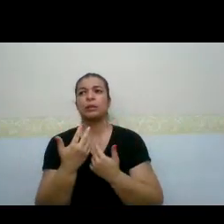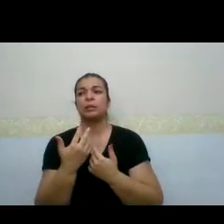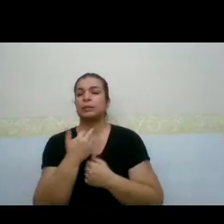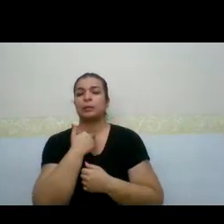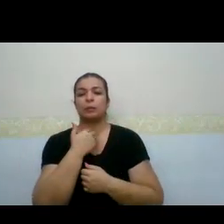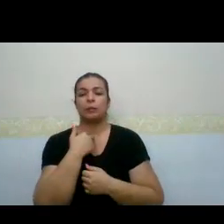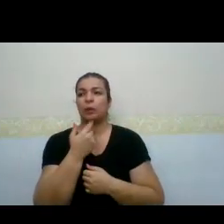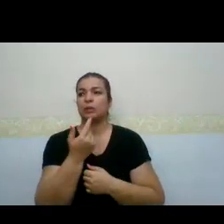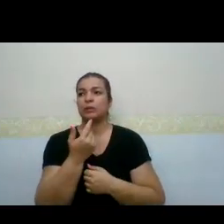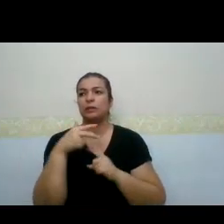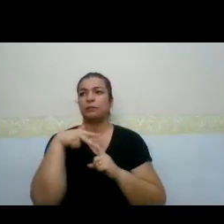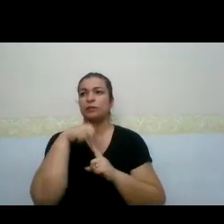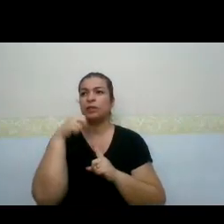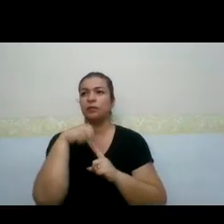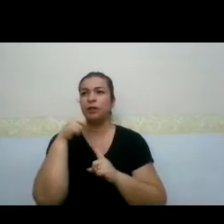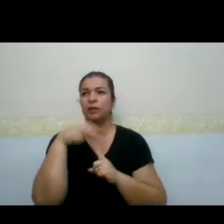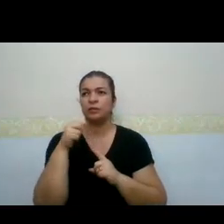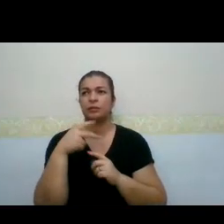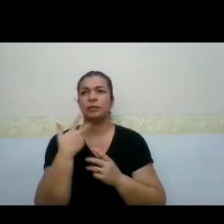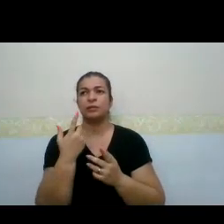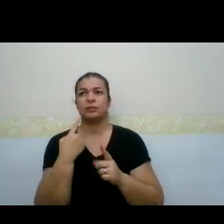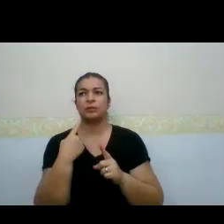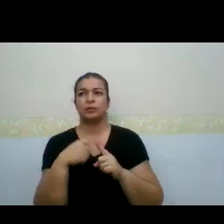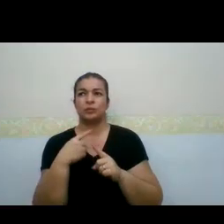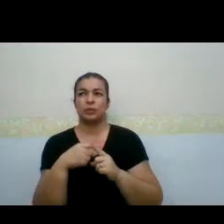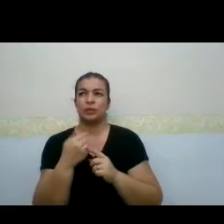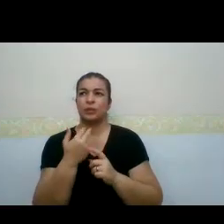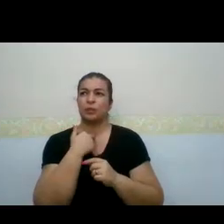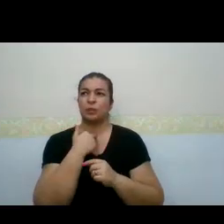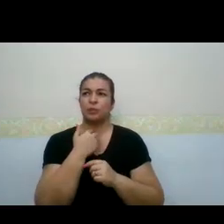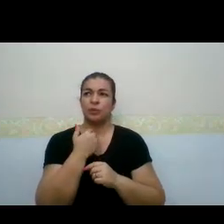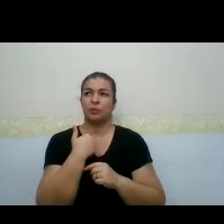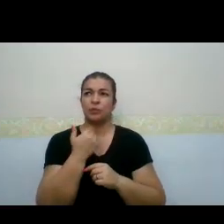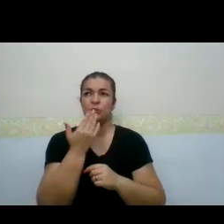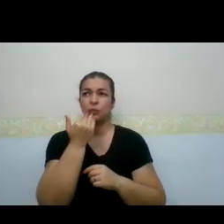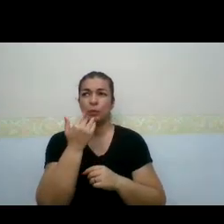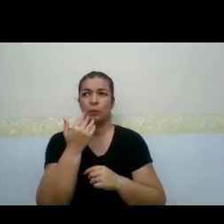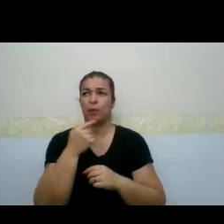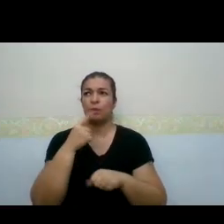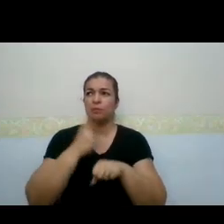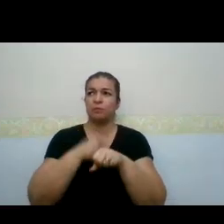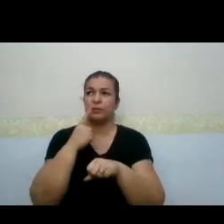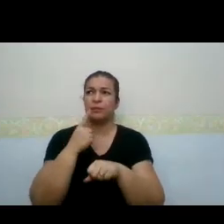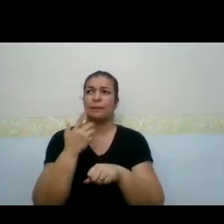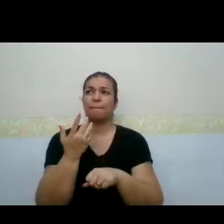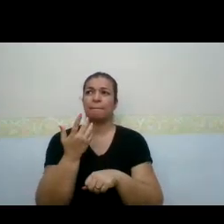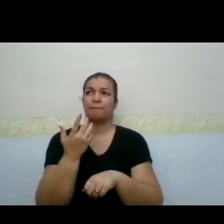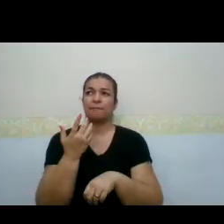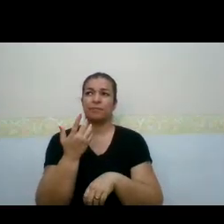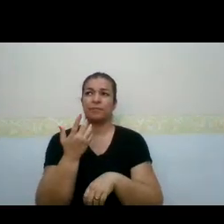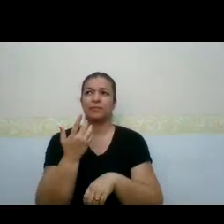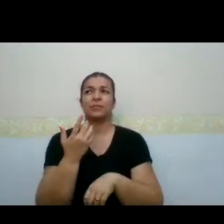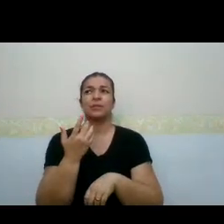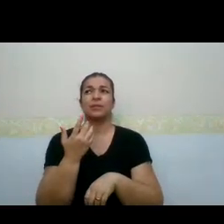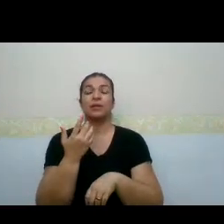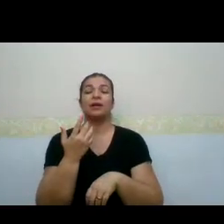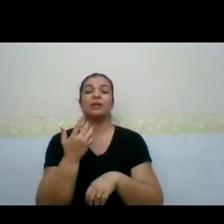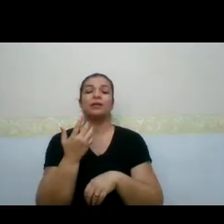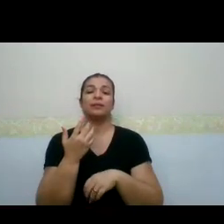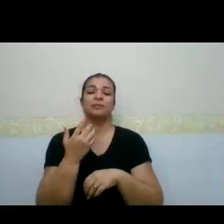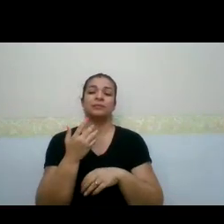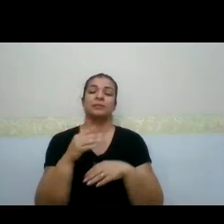dar gases, não pode comer imediatamente porque vai passar mal. Aí está aprendendo biologia, química, física, e